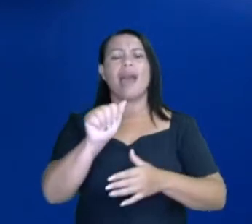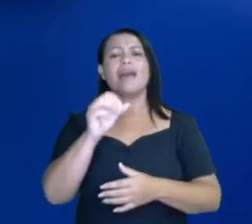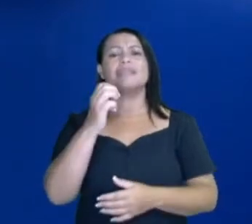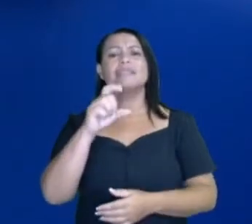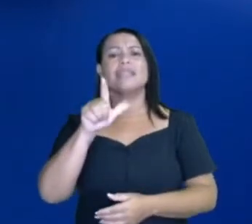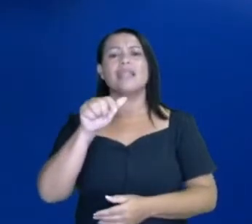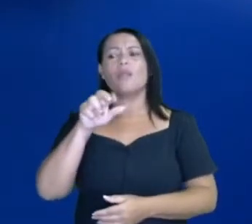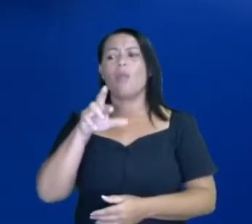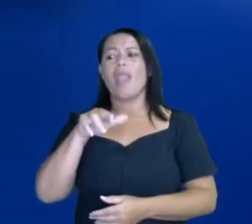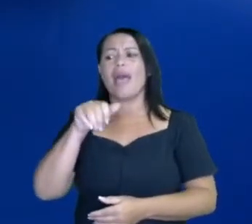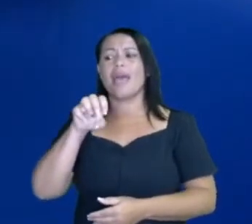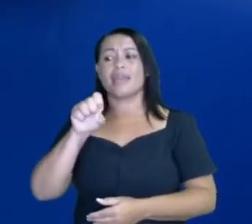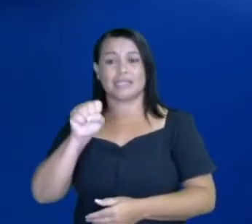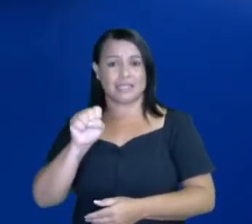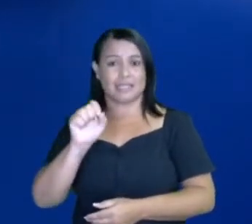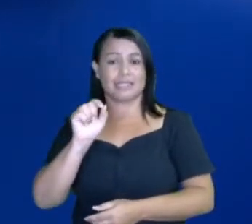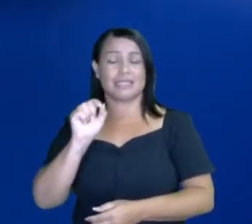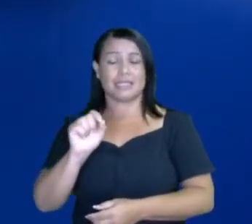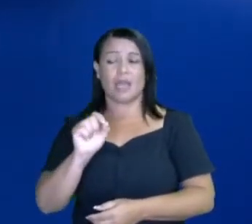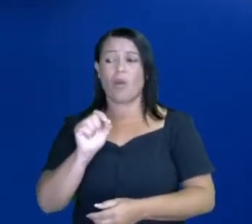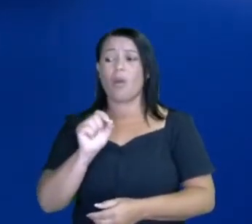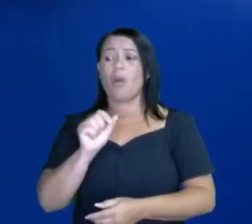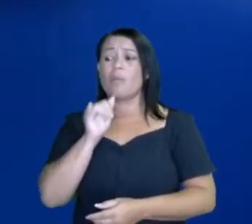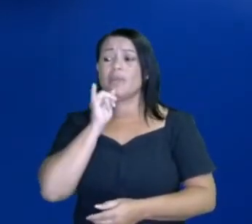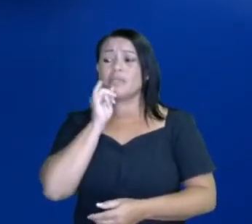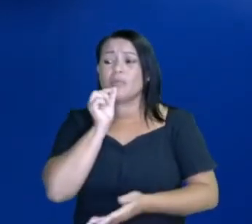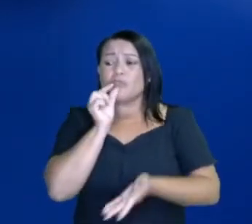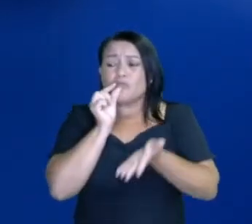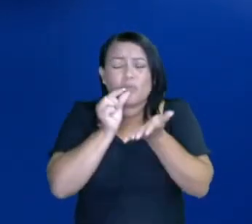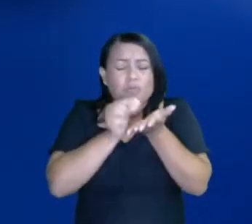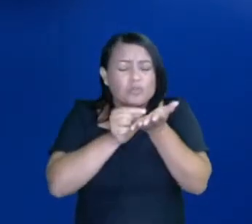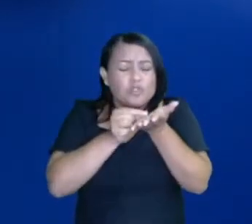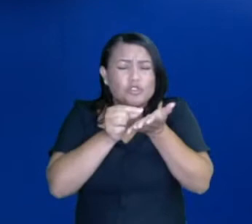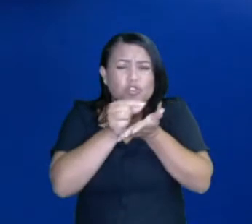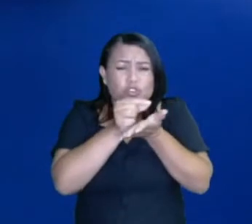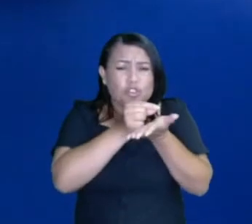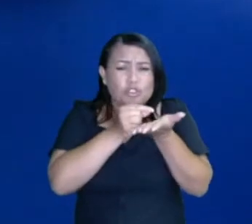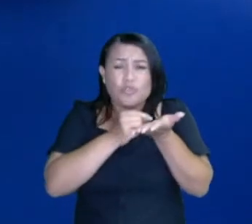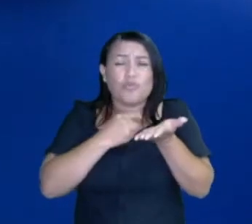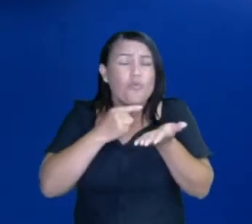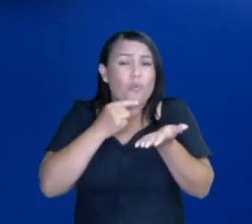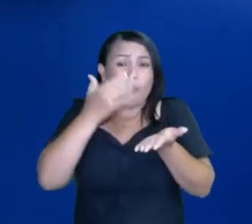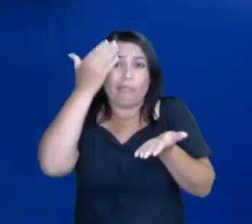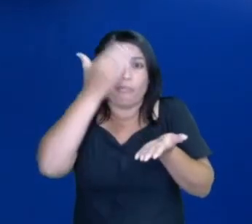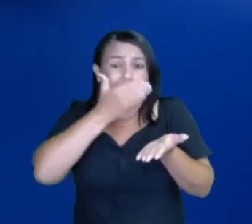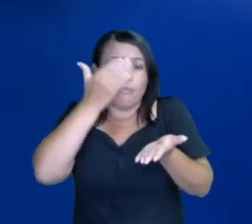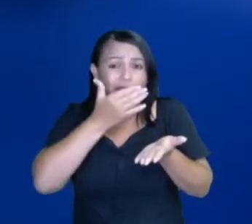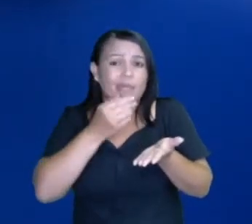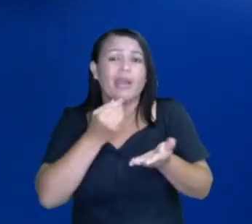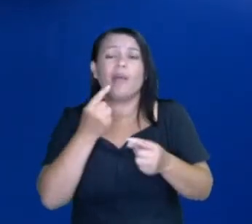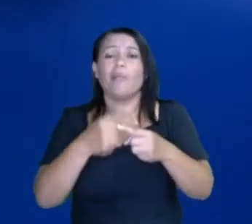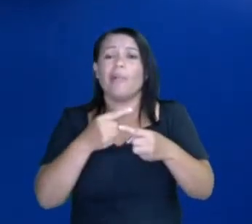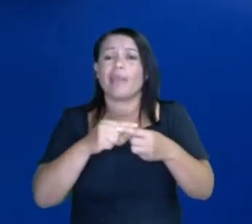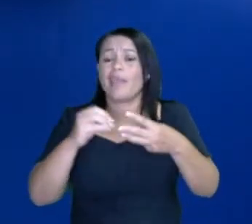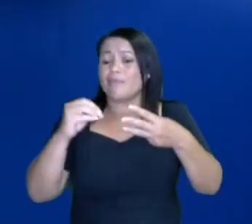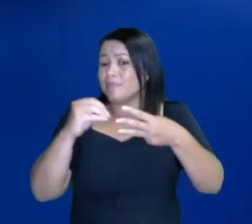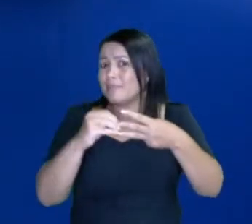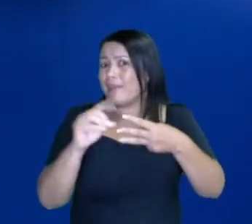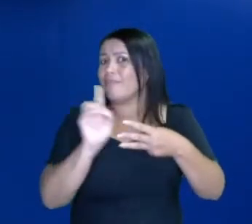São seres milhares de vezes menores do que uma célula, que não são formados por uma célula em